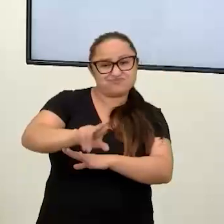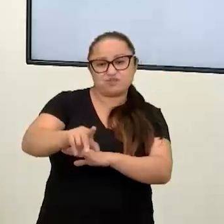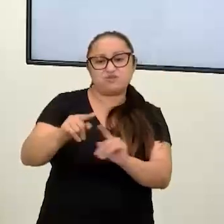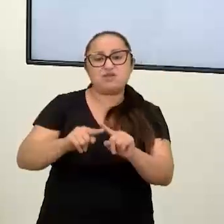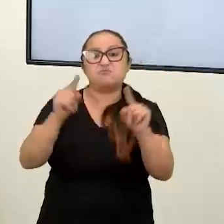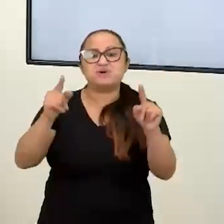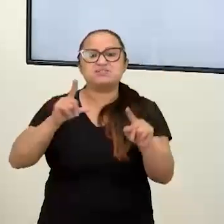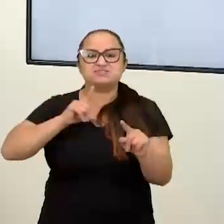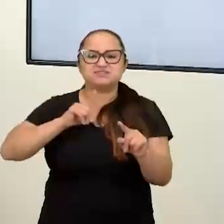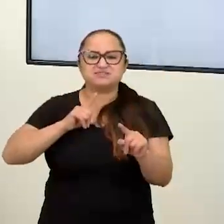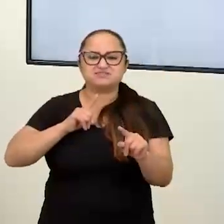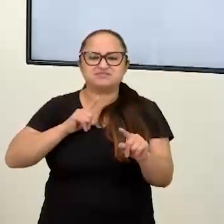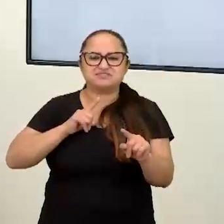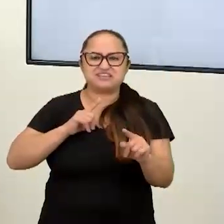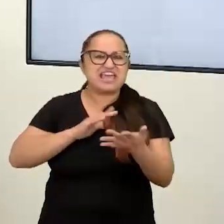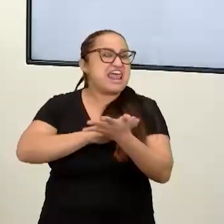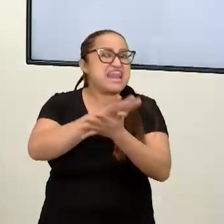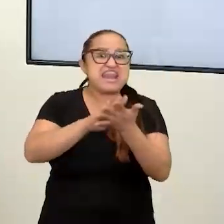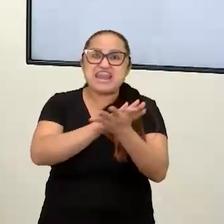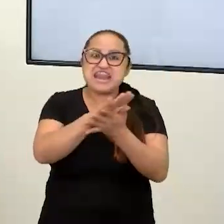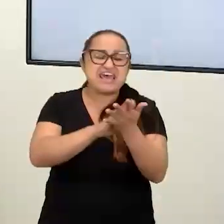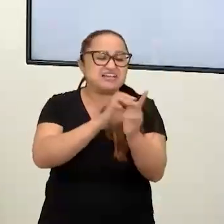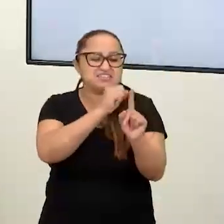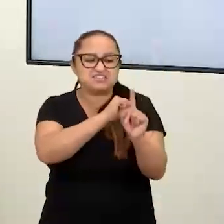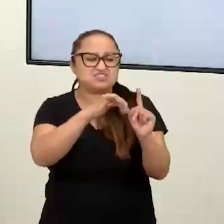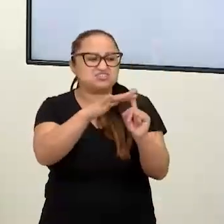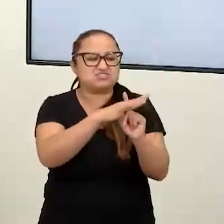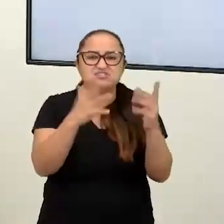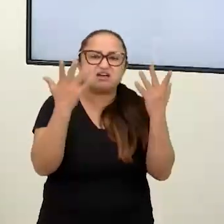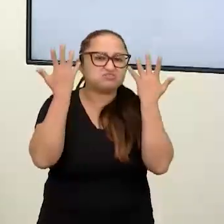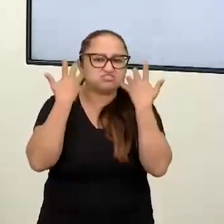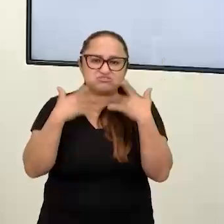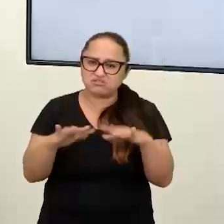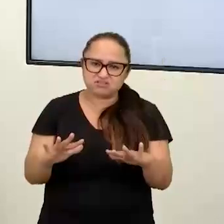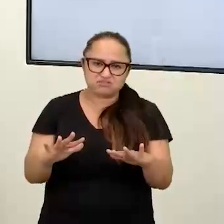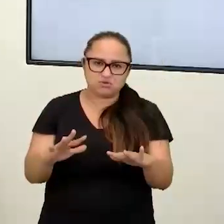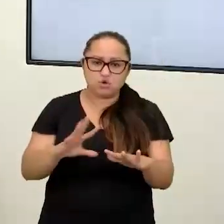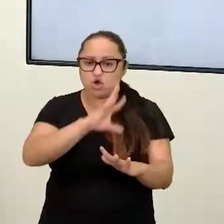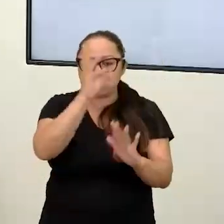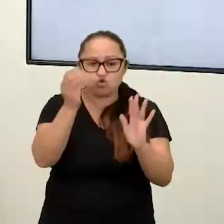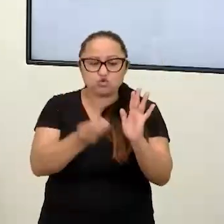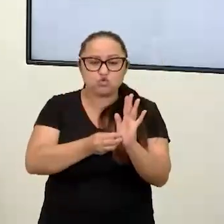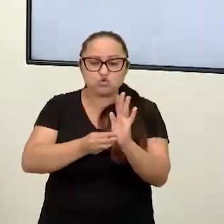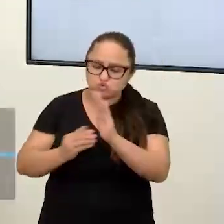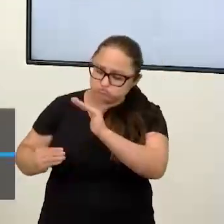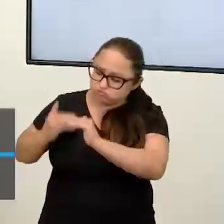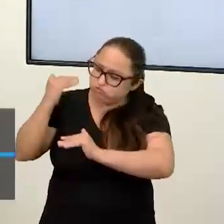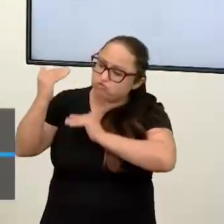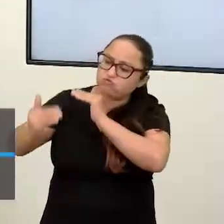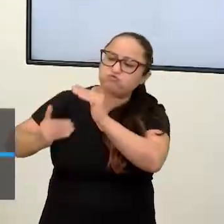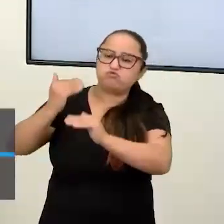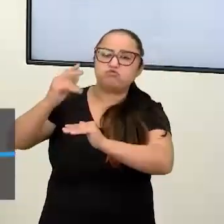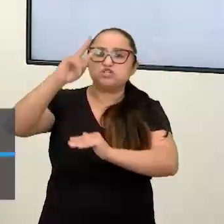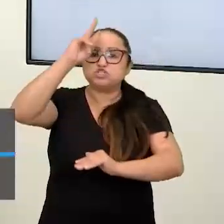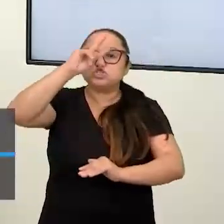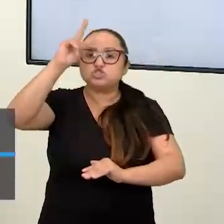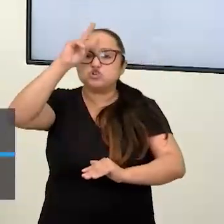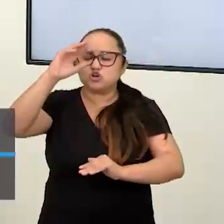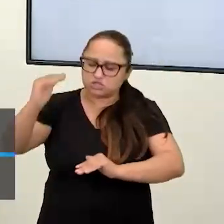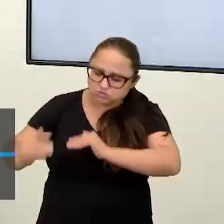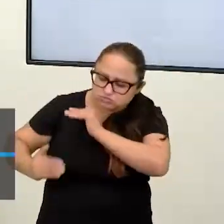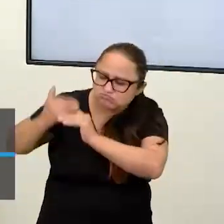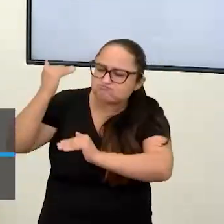que nada na sociedade é natural. Né? Tudo é uma construção histórica, é uma construção